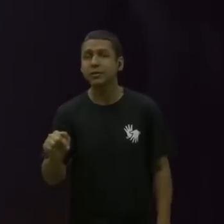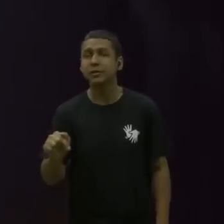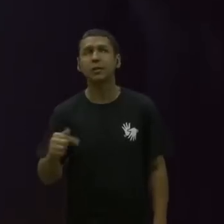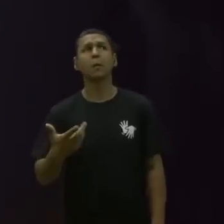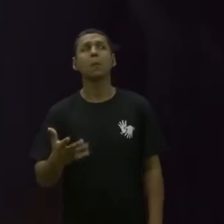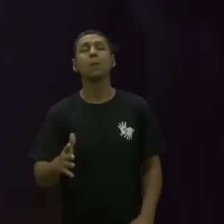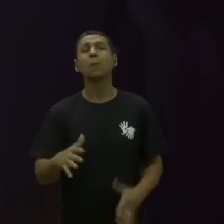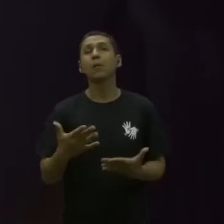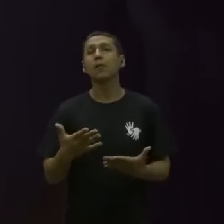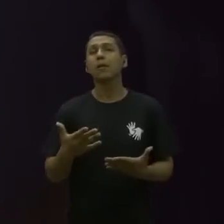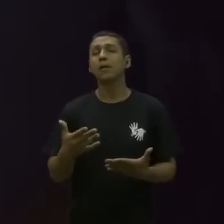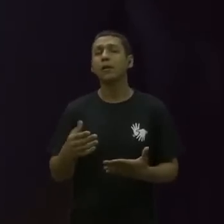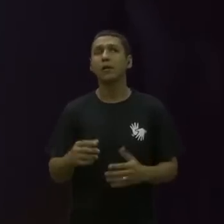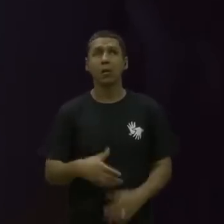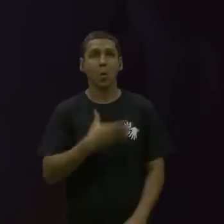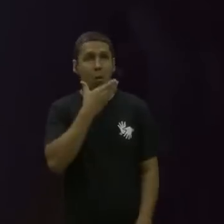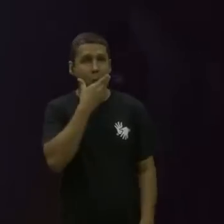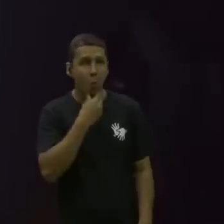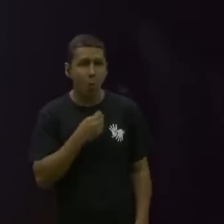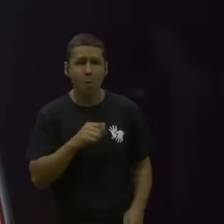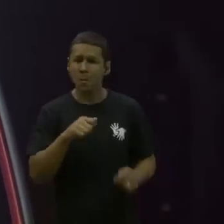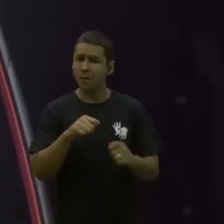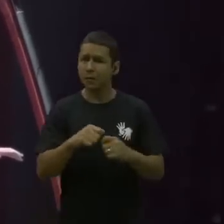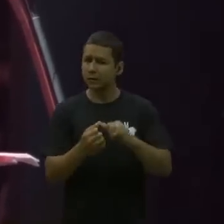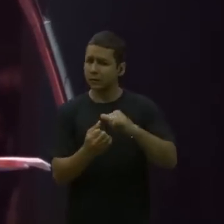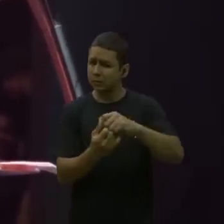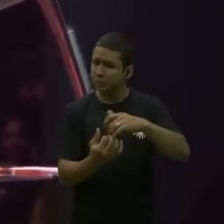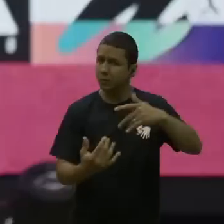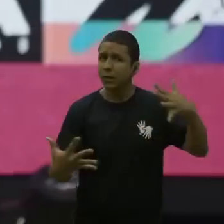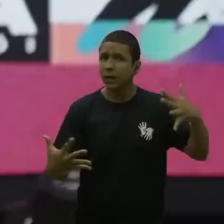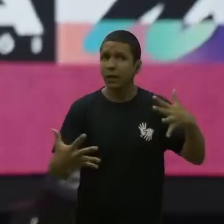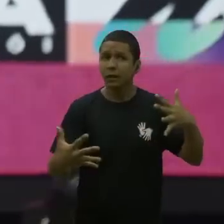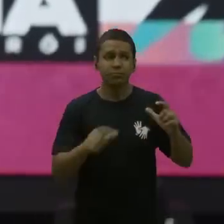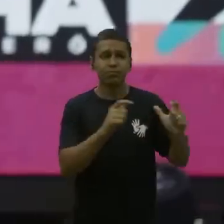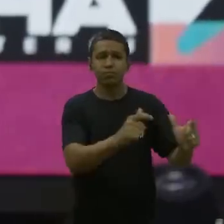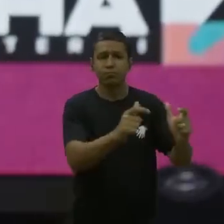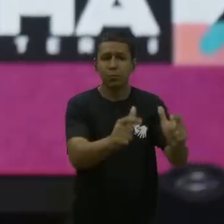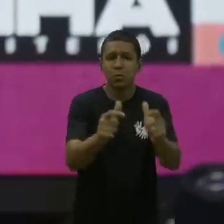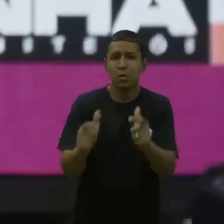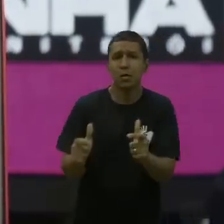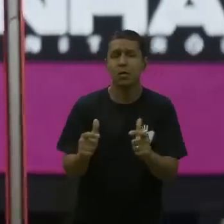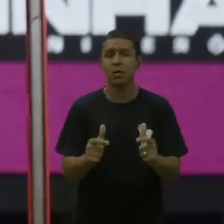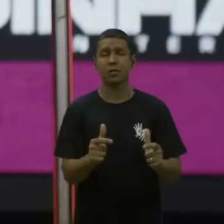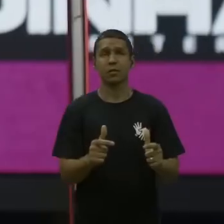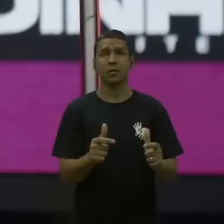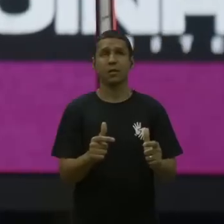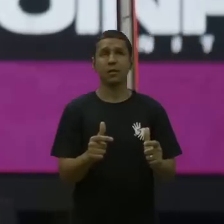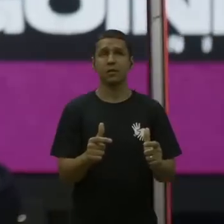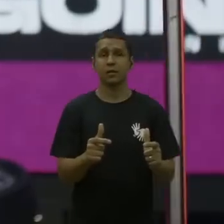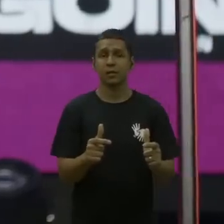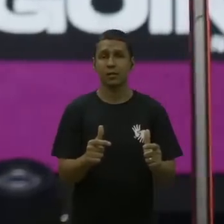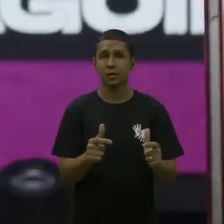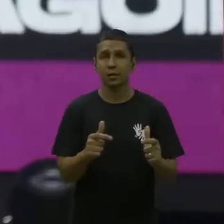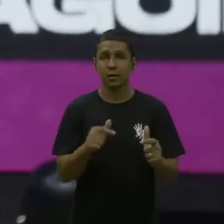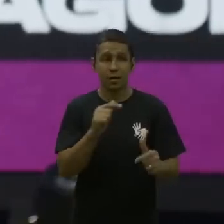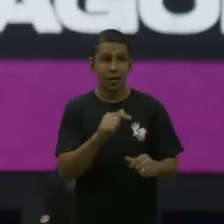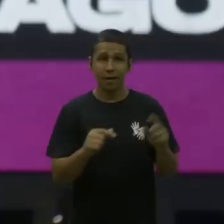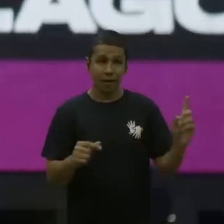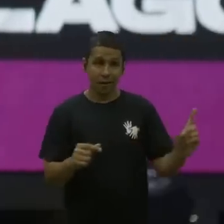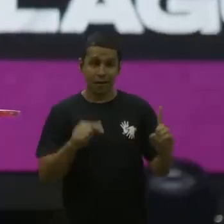o homem que está fazendo milagre em todos os lugares por onde passa chegou na nossa